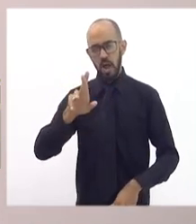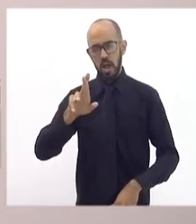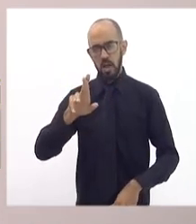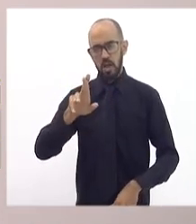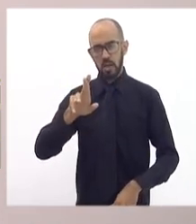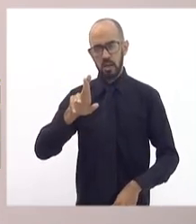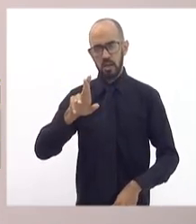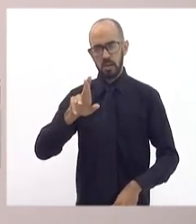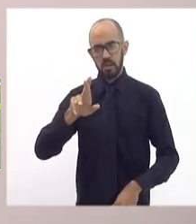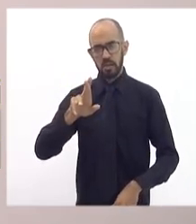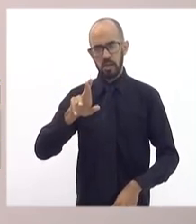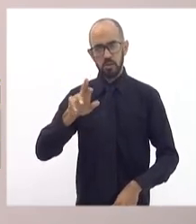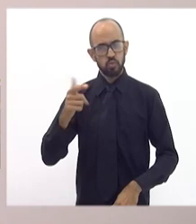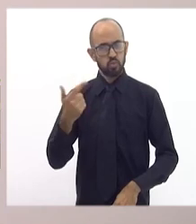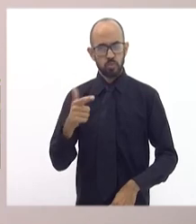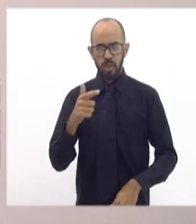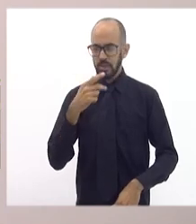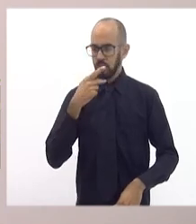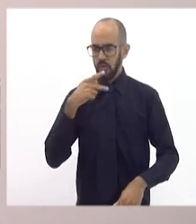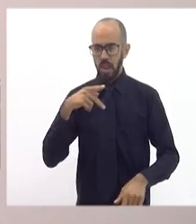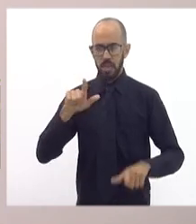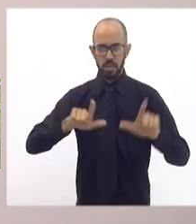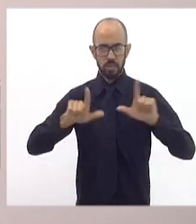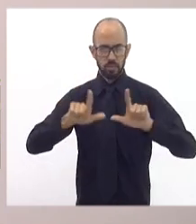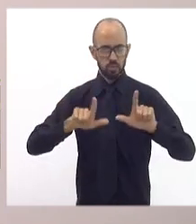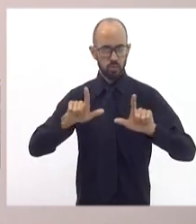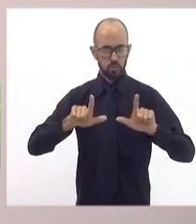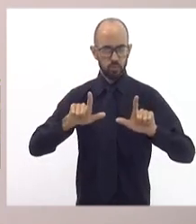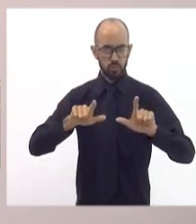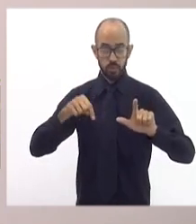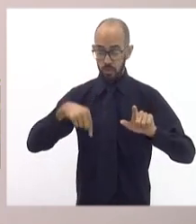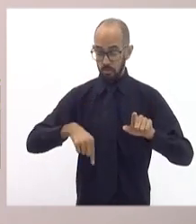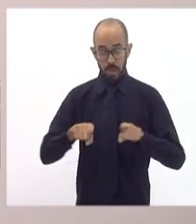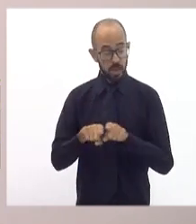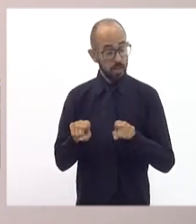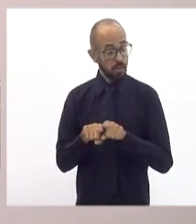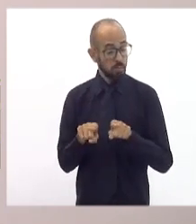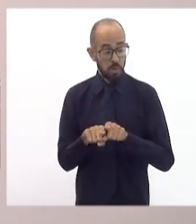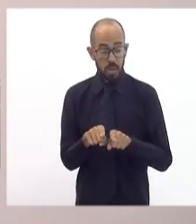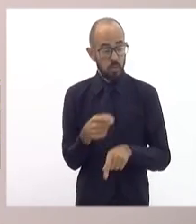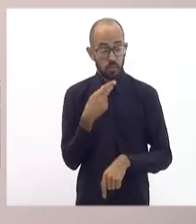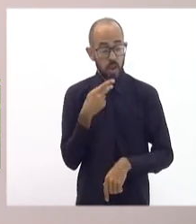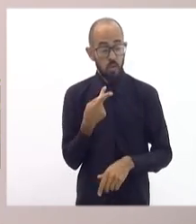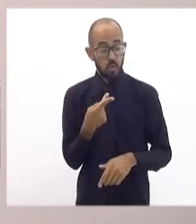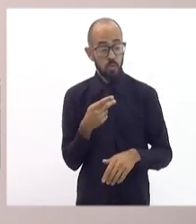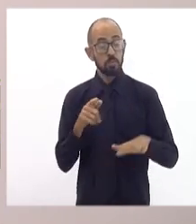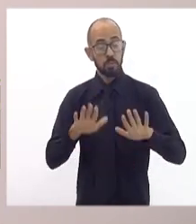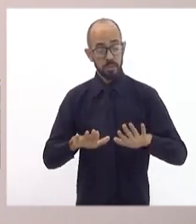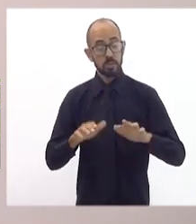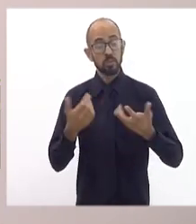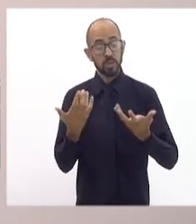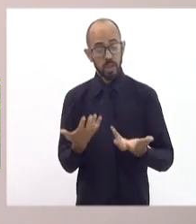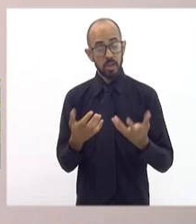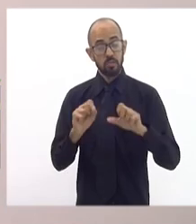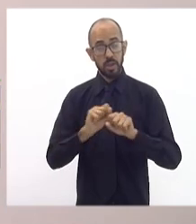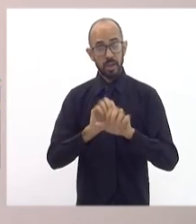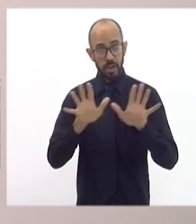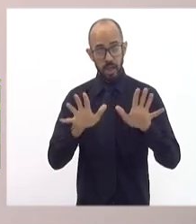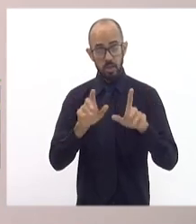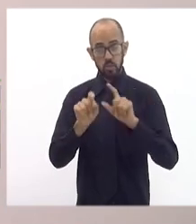isso não tem sido falado na mídia no tecido fora na empresa não foi falado aqui então queria deixar isso bem claro para os senhores